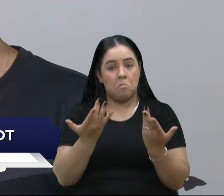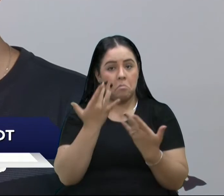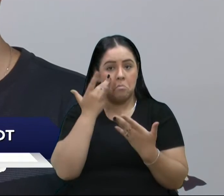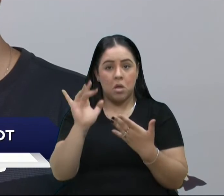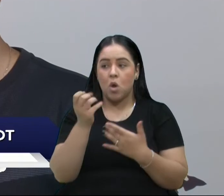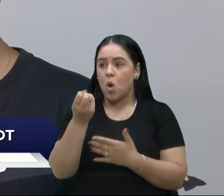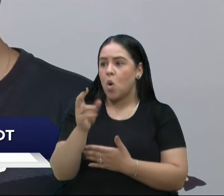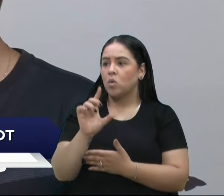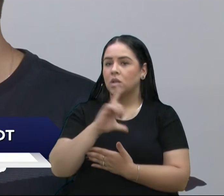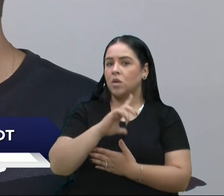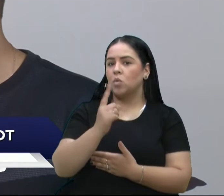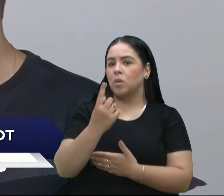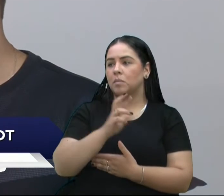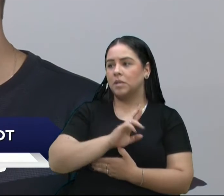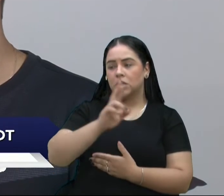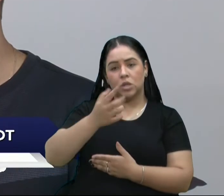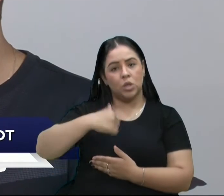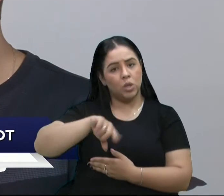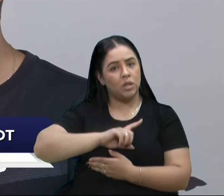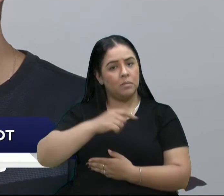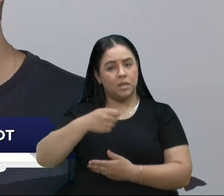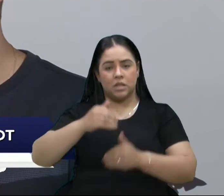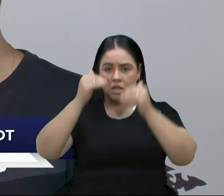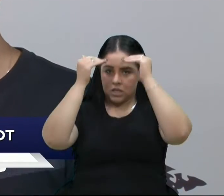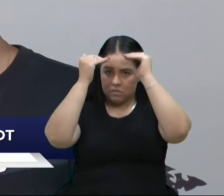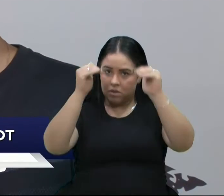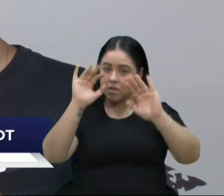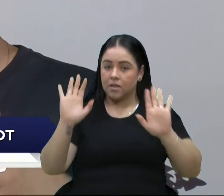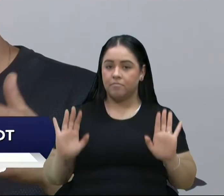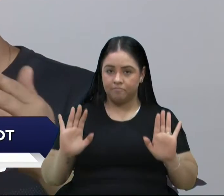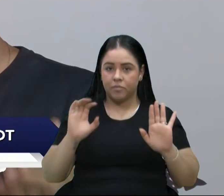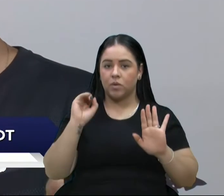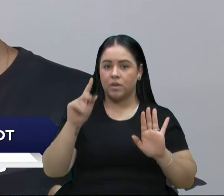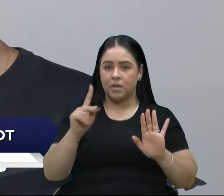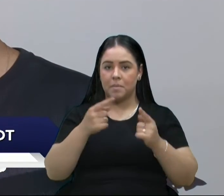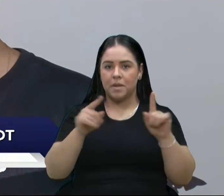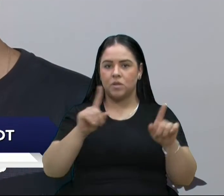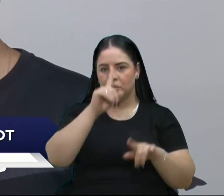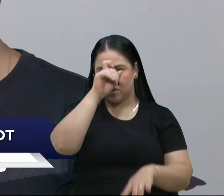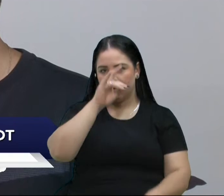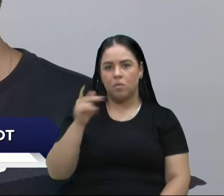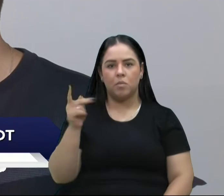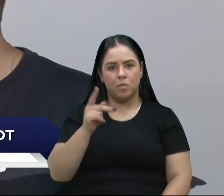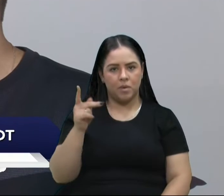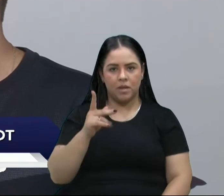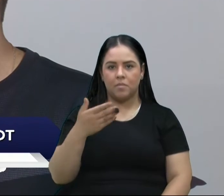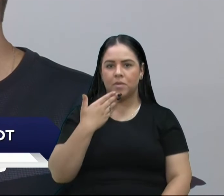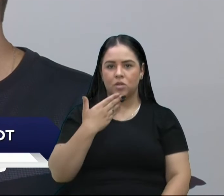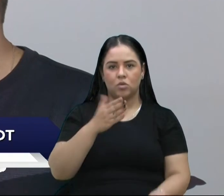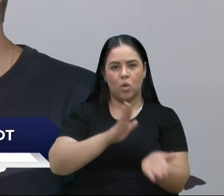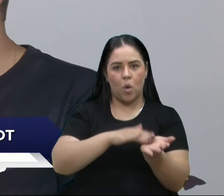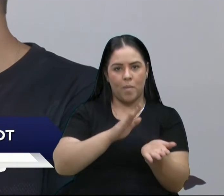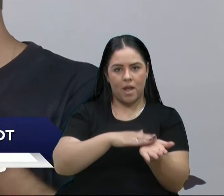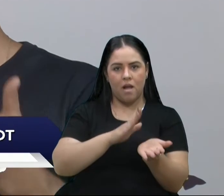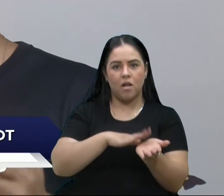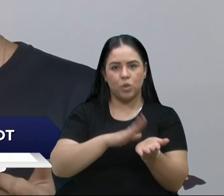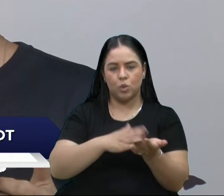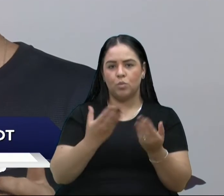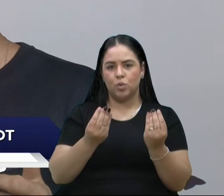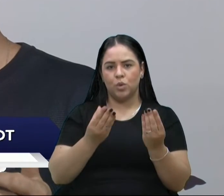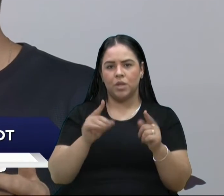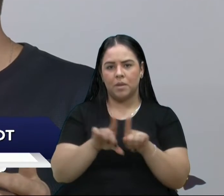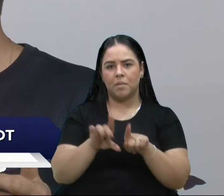mandar um representante, isso a gente tem que respeitar também a situação, mas o Hospital Pompeia foi muito cobrado e também dos